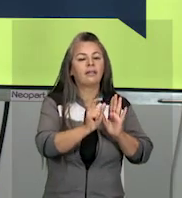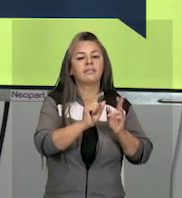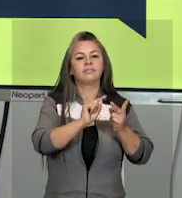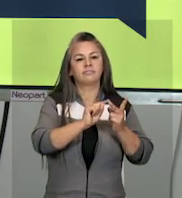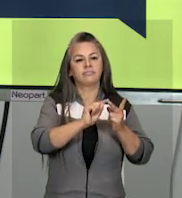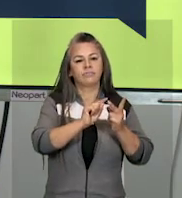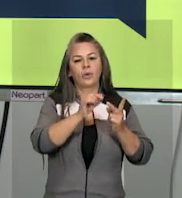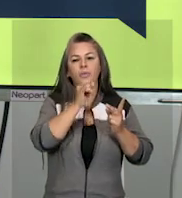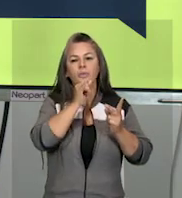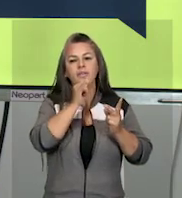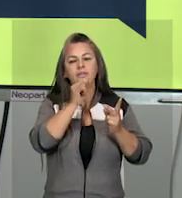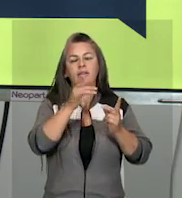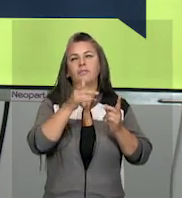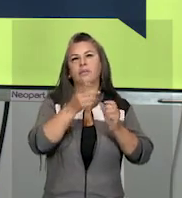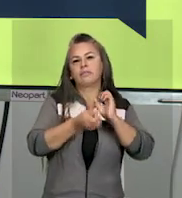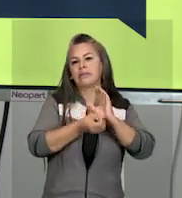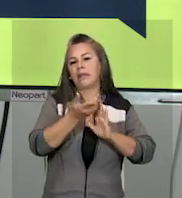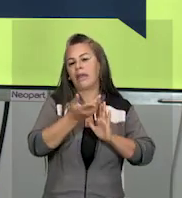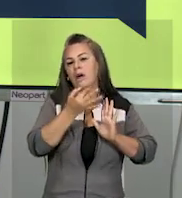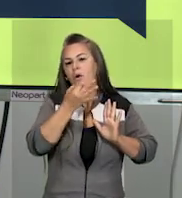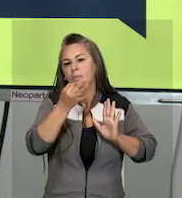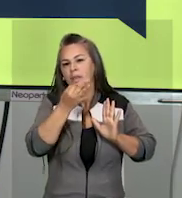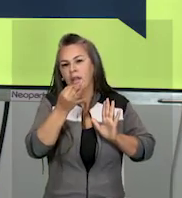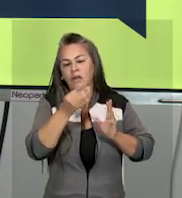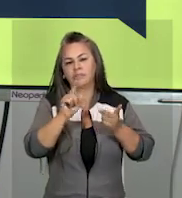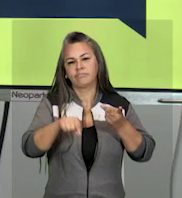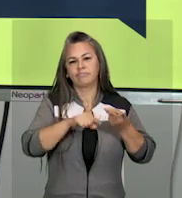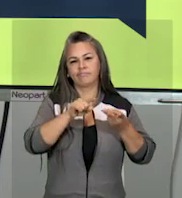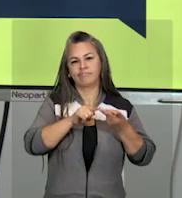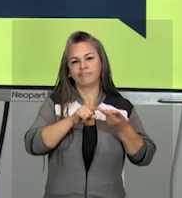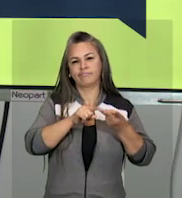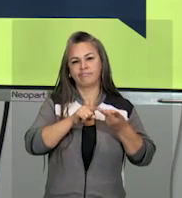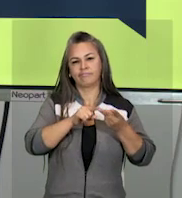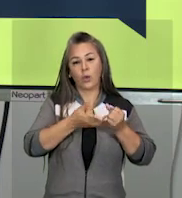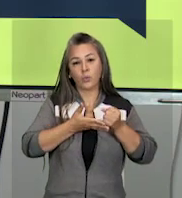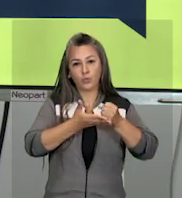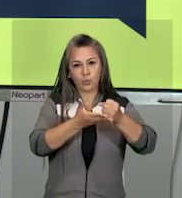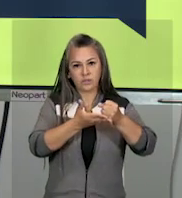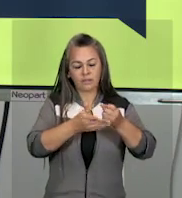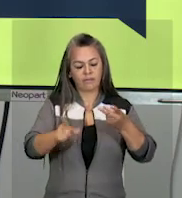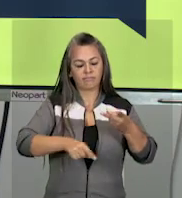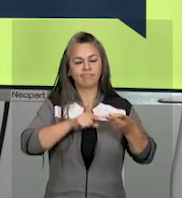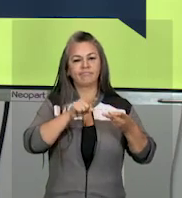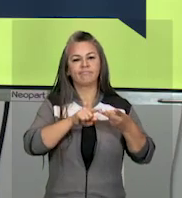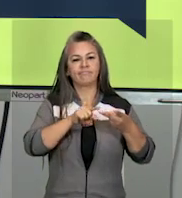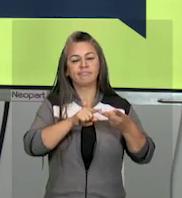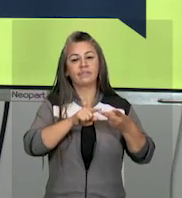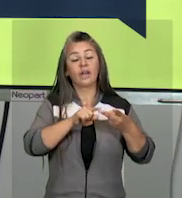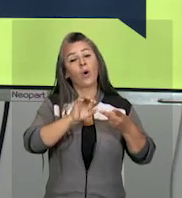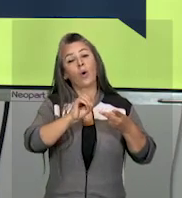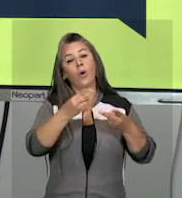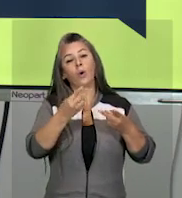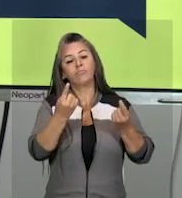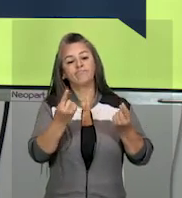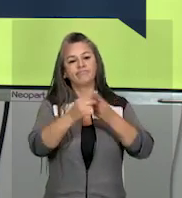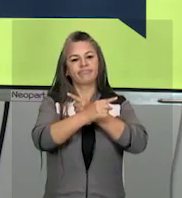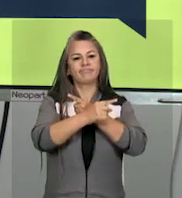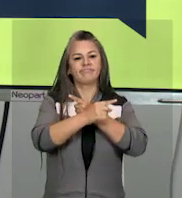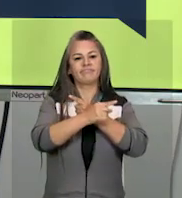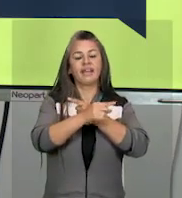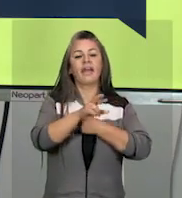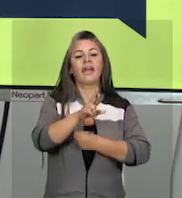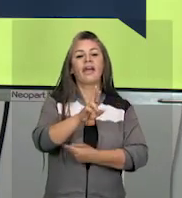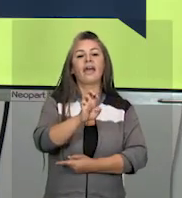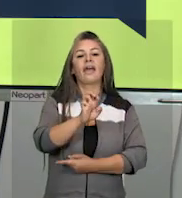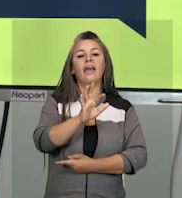vai sustentar a sua ideia, um ponto de vista. Refutação, o que é refutar? Ir contra. Né? Eu refutei a